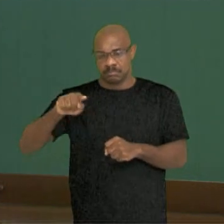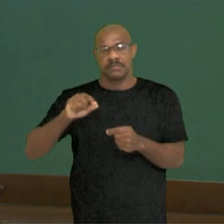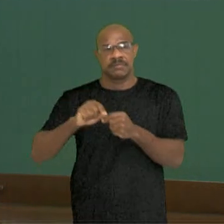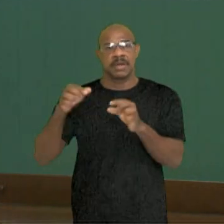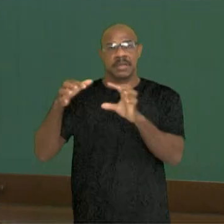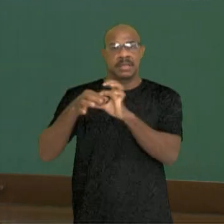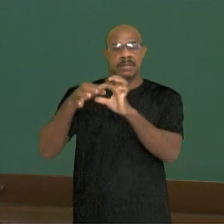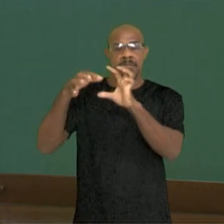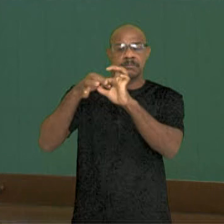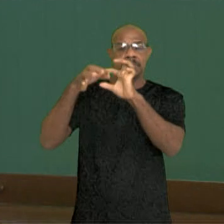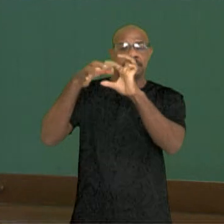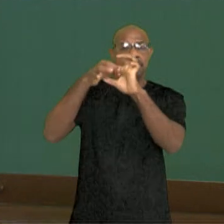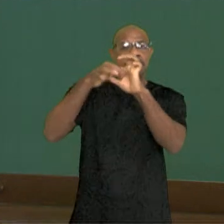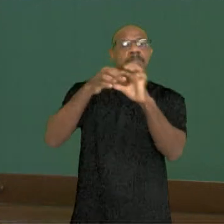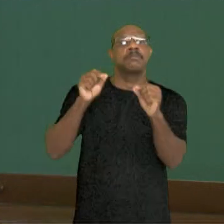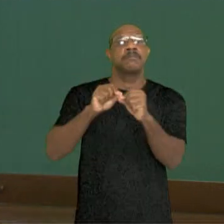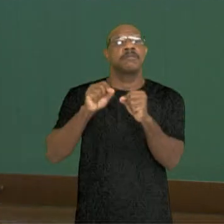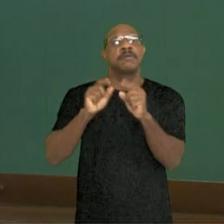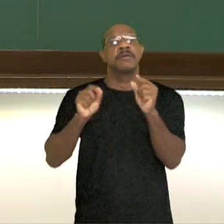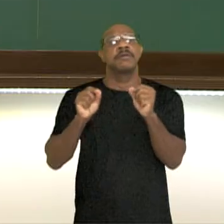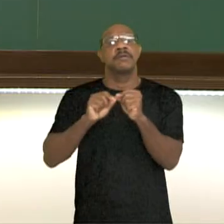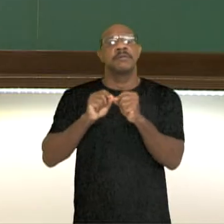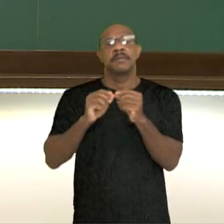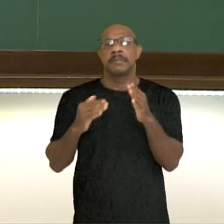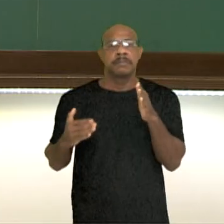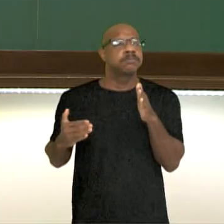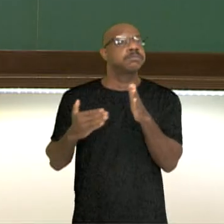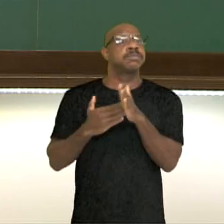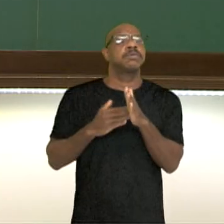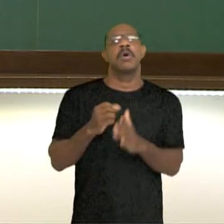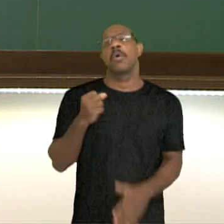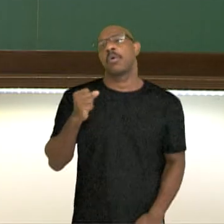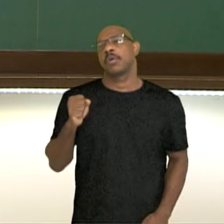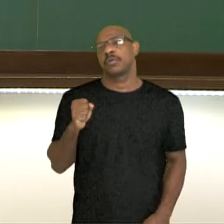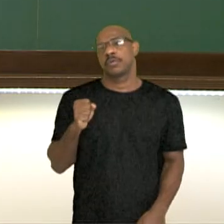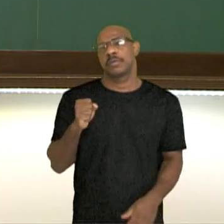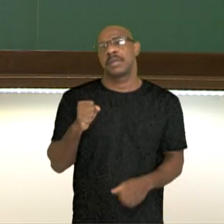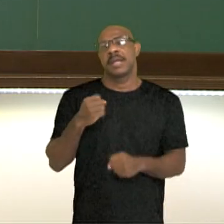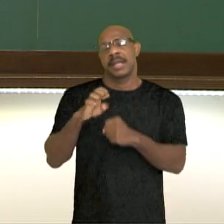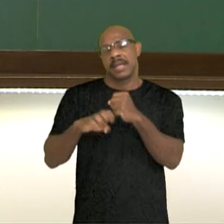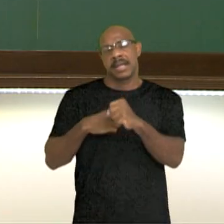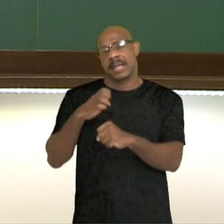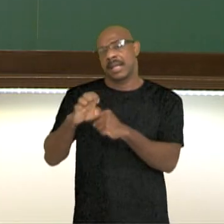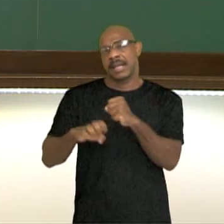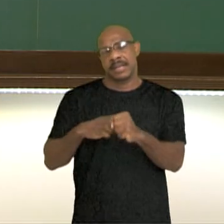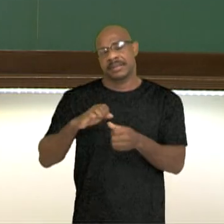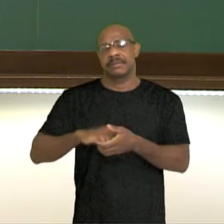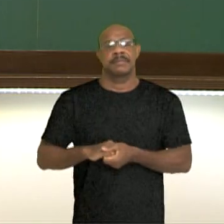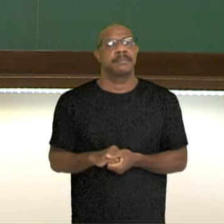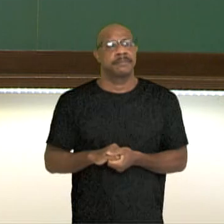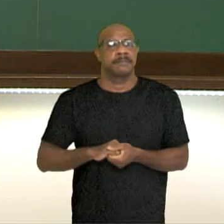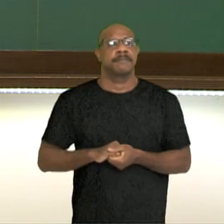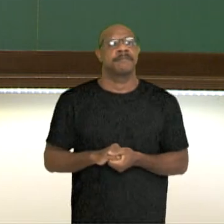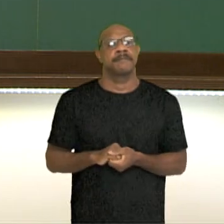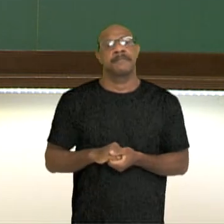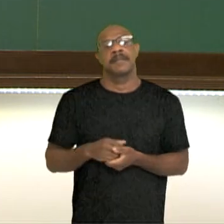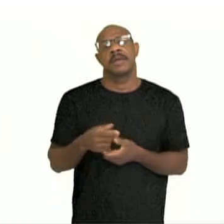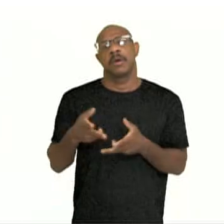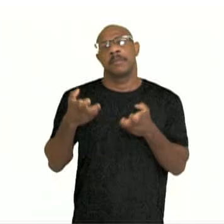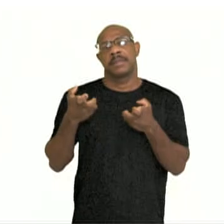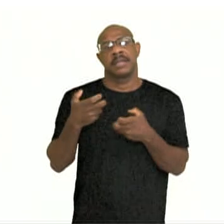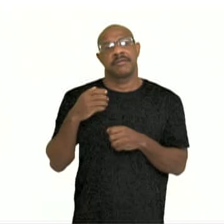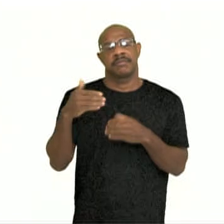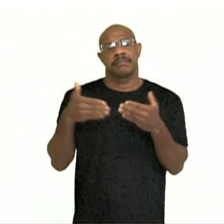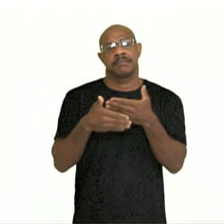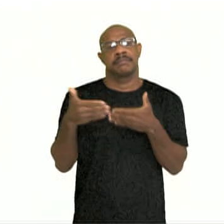ligações químicas para poder atingir 8 elétrons e se estabilizar. Observe nesse